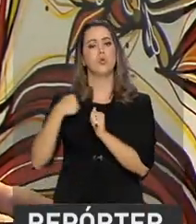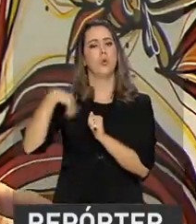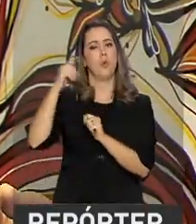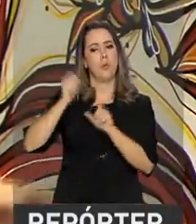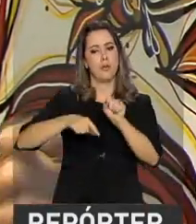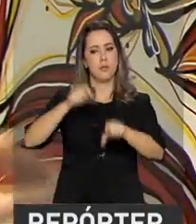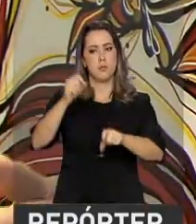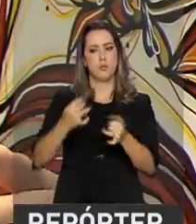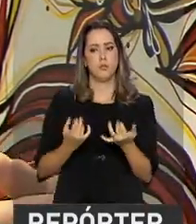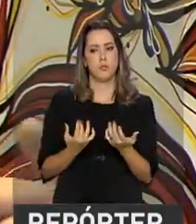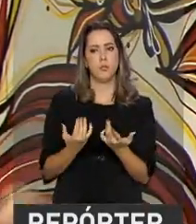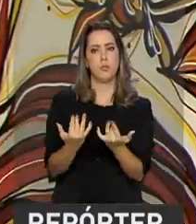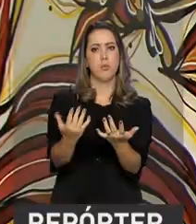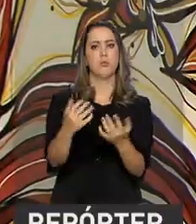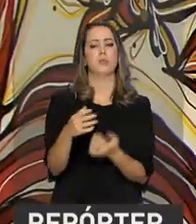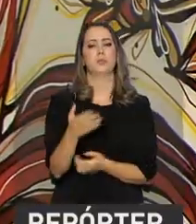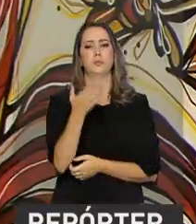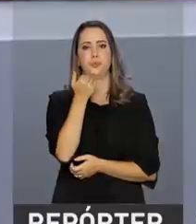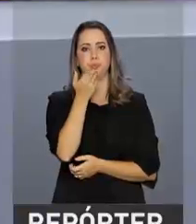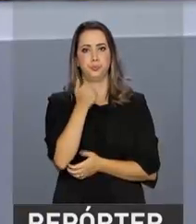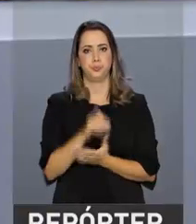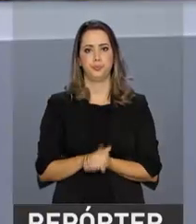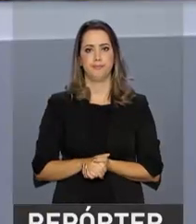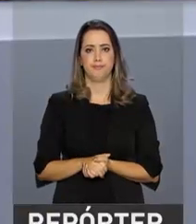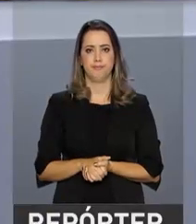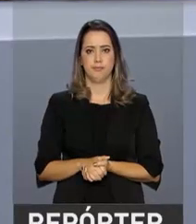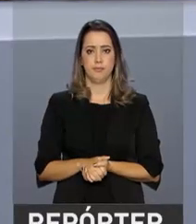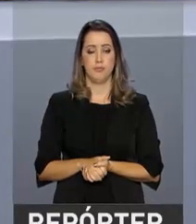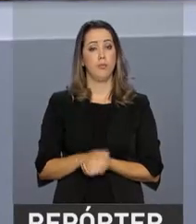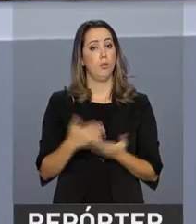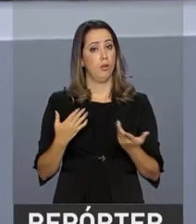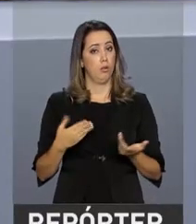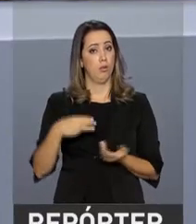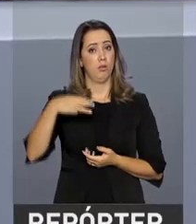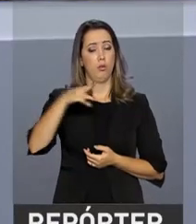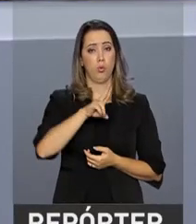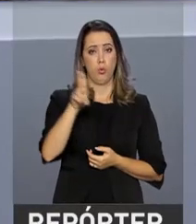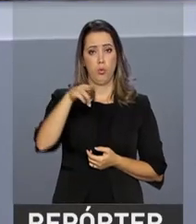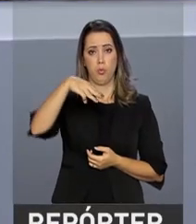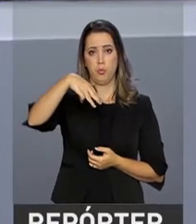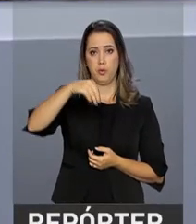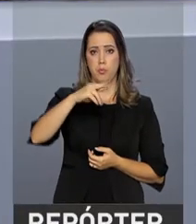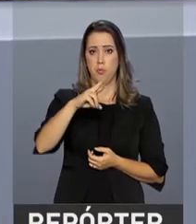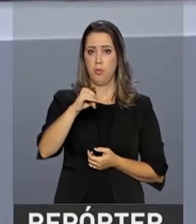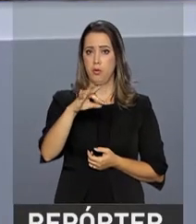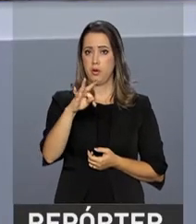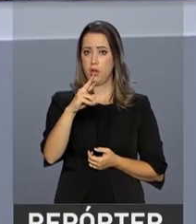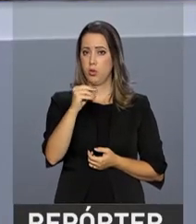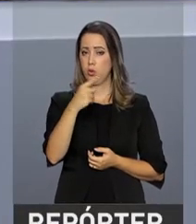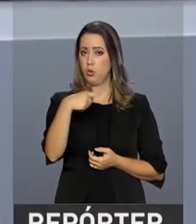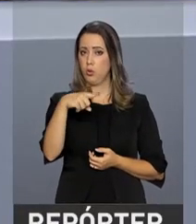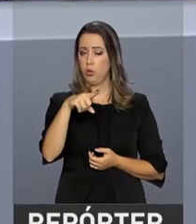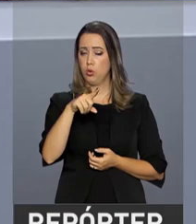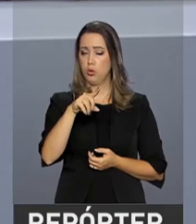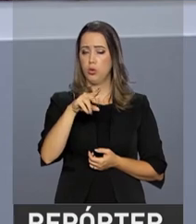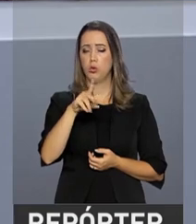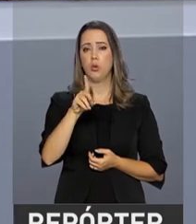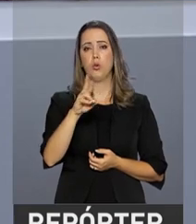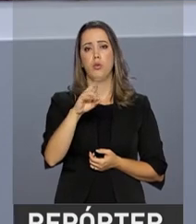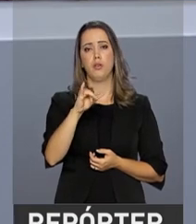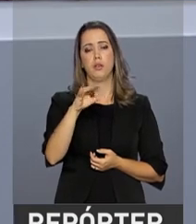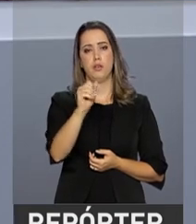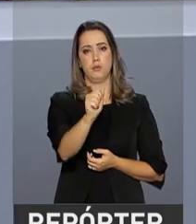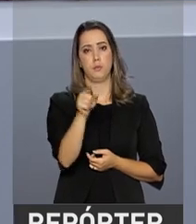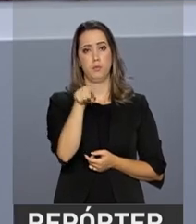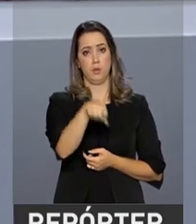produção de alimentos abonatória da soja existe há 11 anos e é uma iniciativa pioneira reconhecida